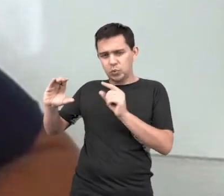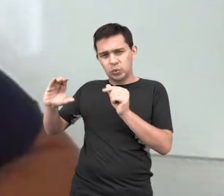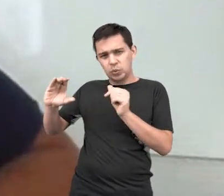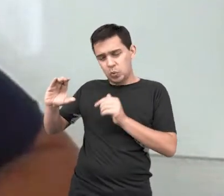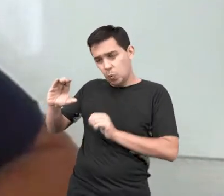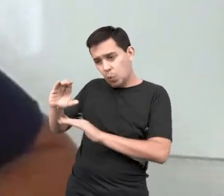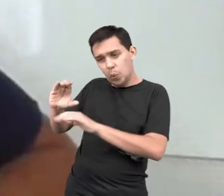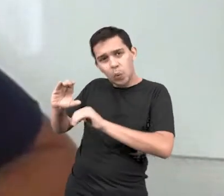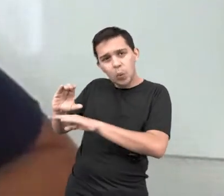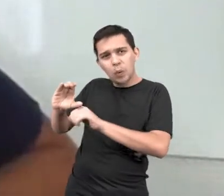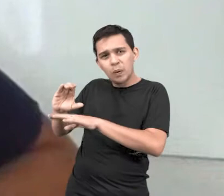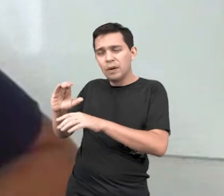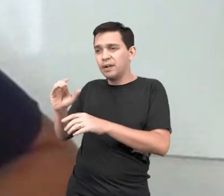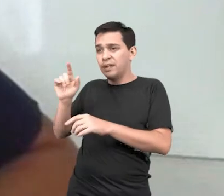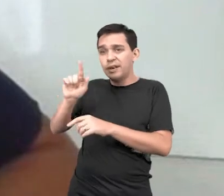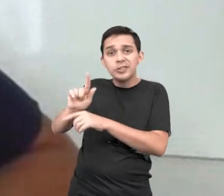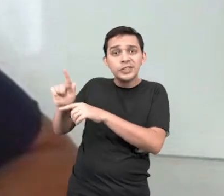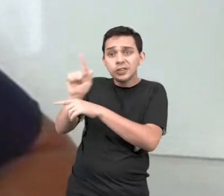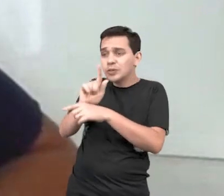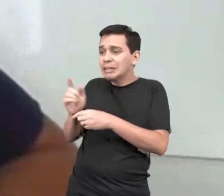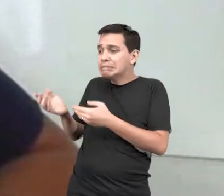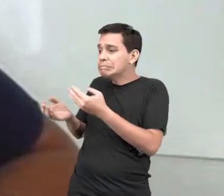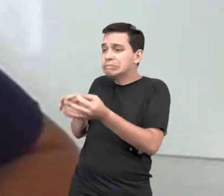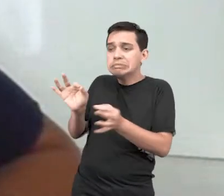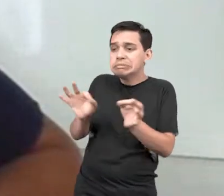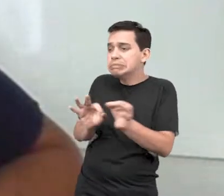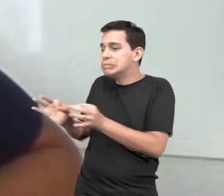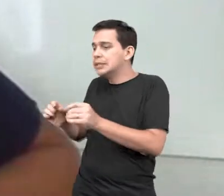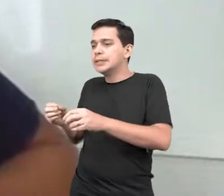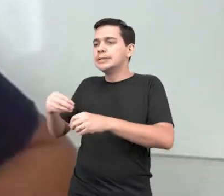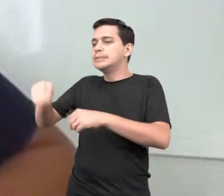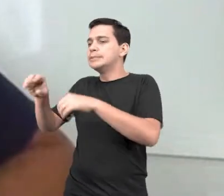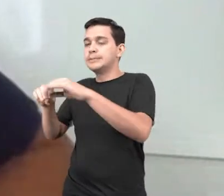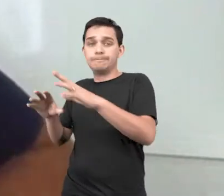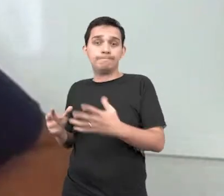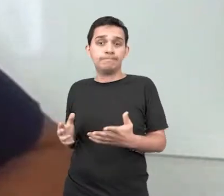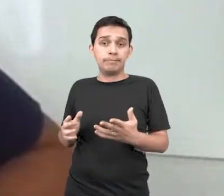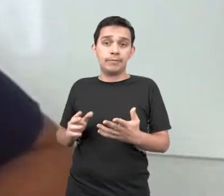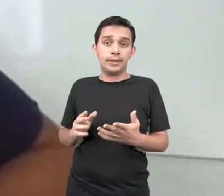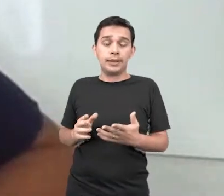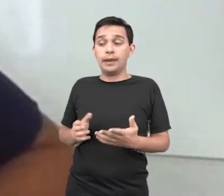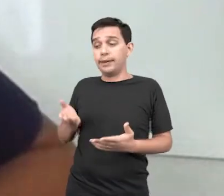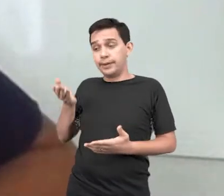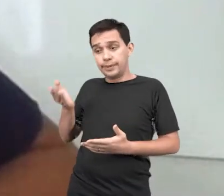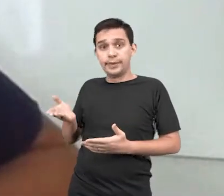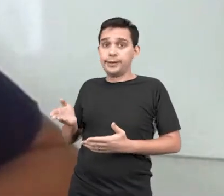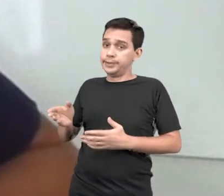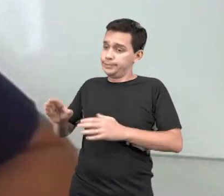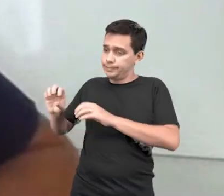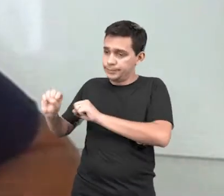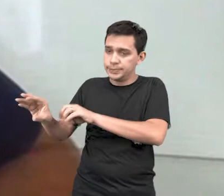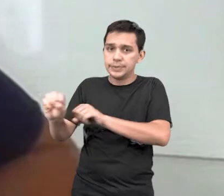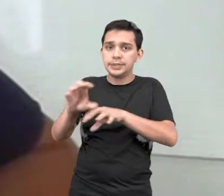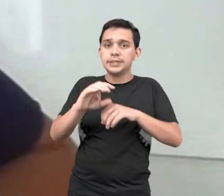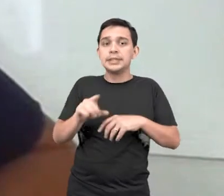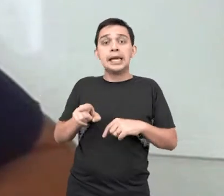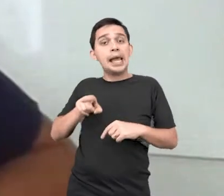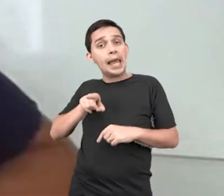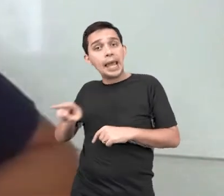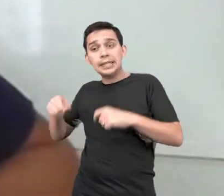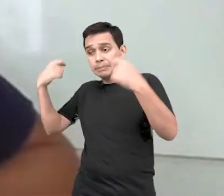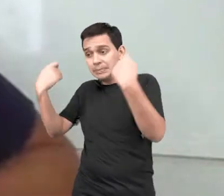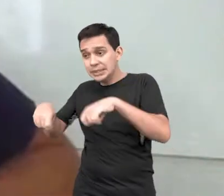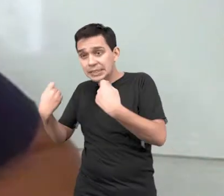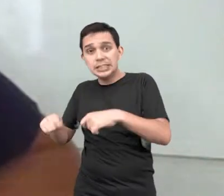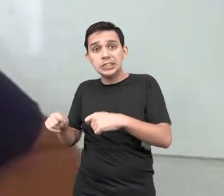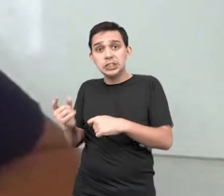da educação, né? E aí nós temos um problema grave, porque a educação ela é uma política que, por disposição constitucional,